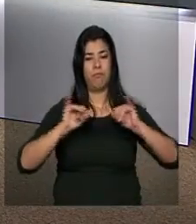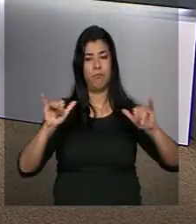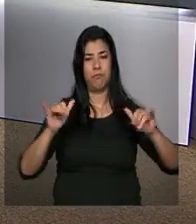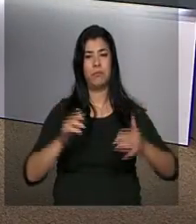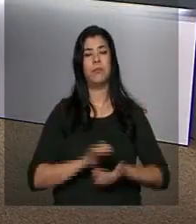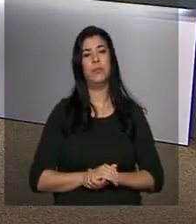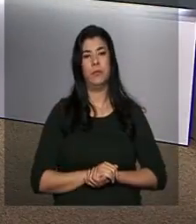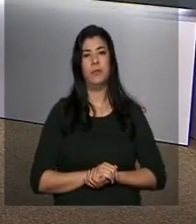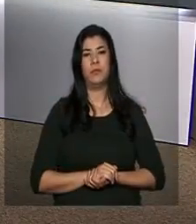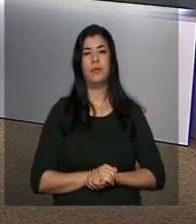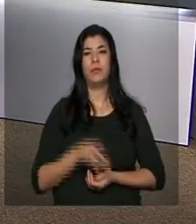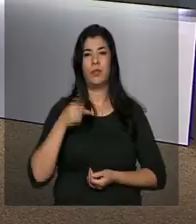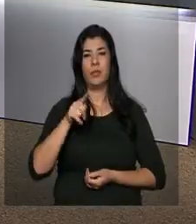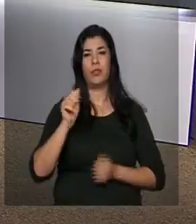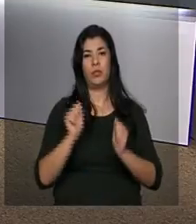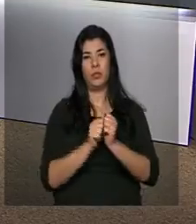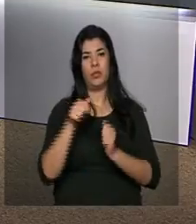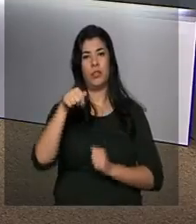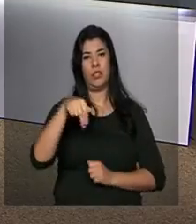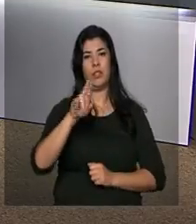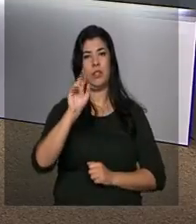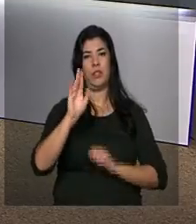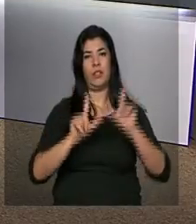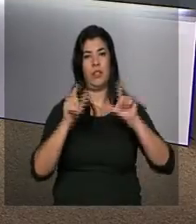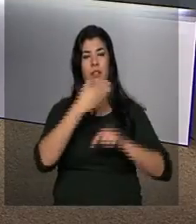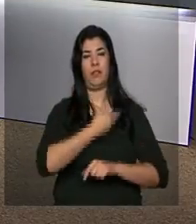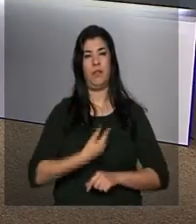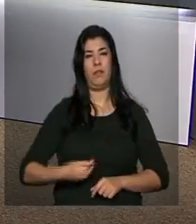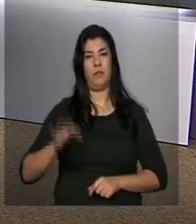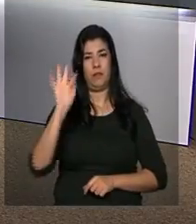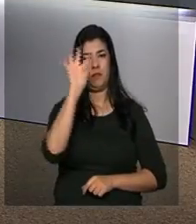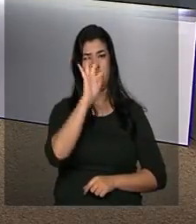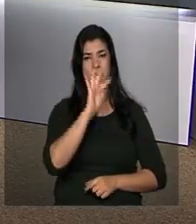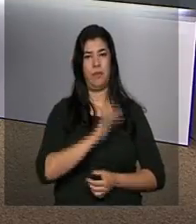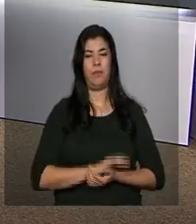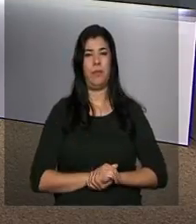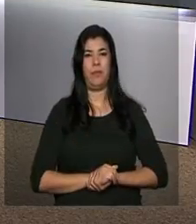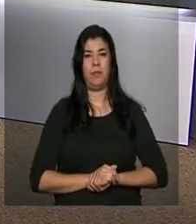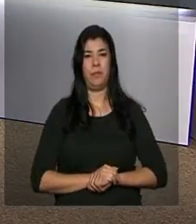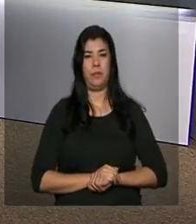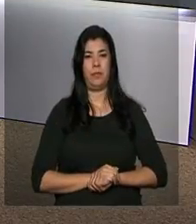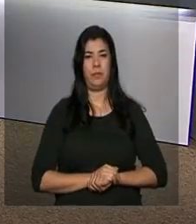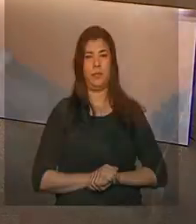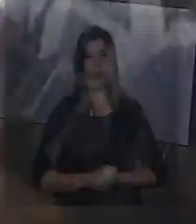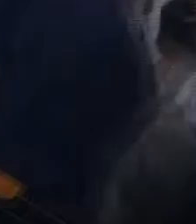com outras informações. Continue com a gente, NBR, a TV do Governo Federal.